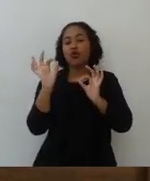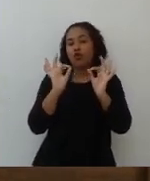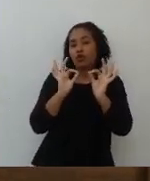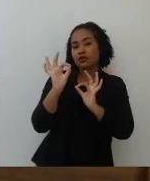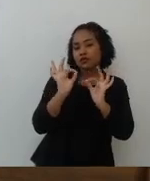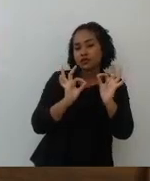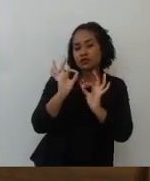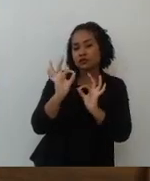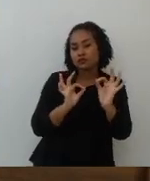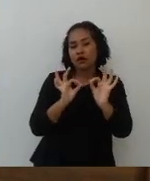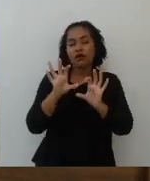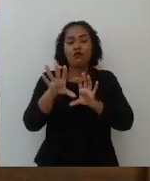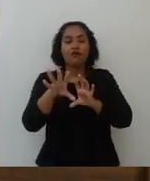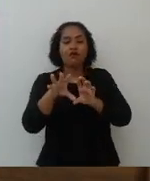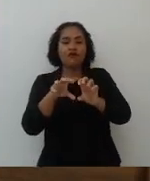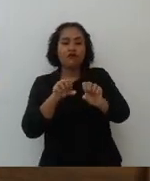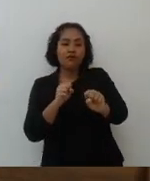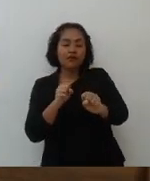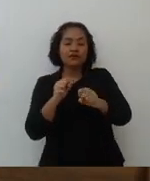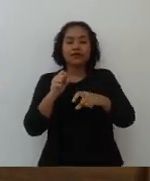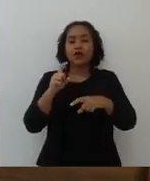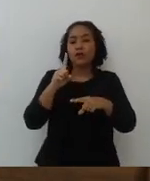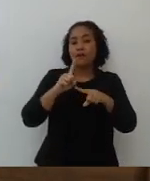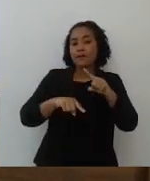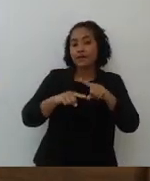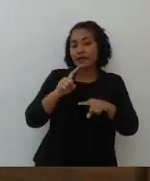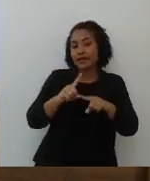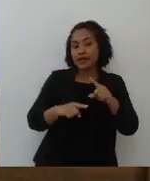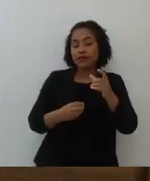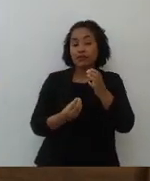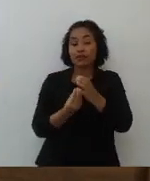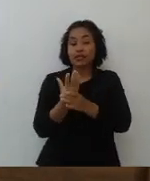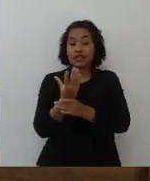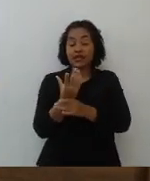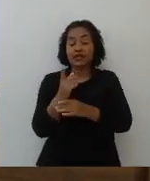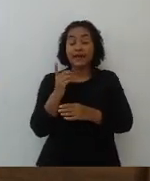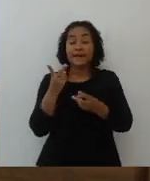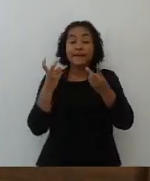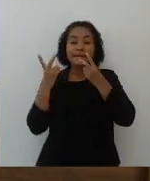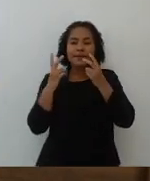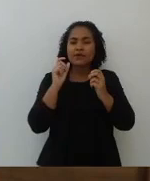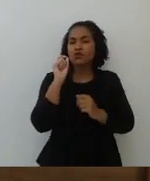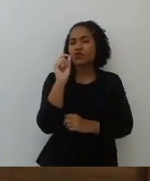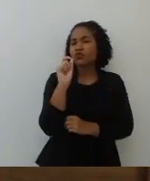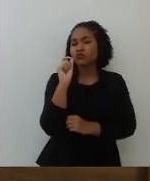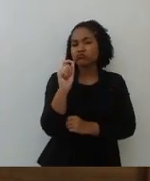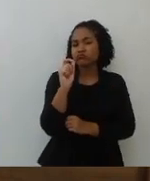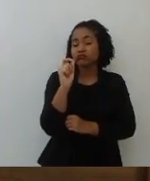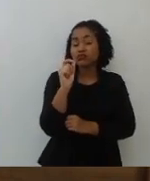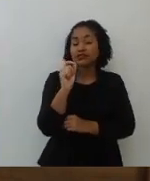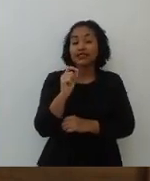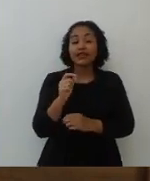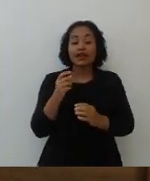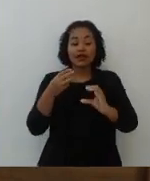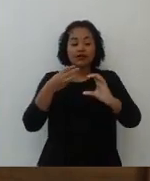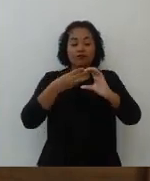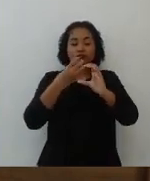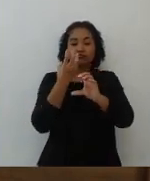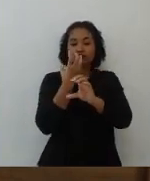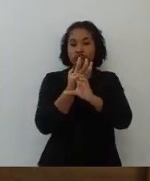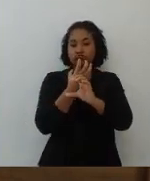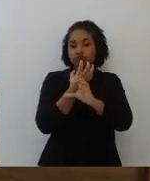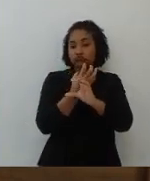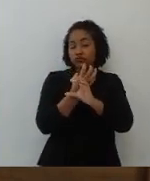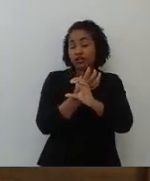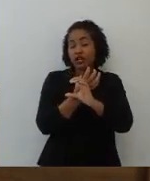estrutura, formação. Então, o citoesqueleto, que a gente vai ver, ele tem uma função de organizar a